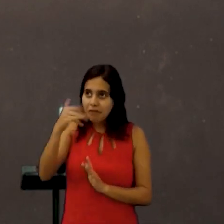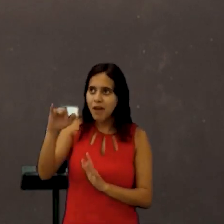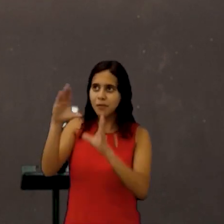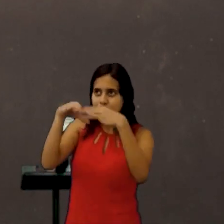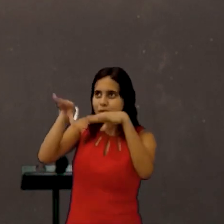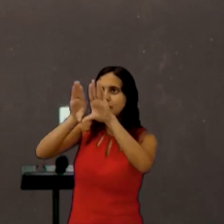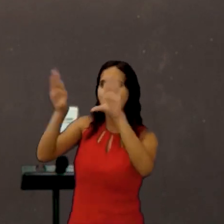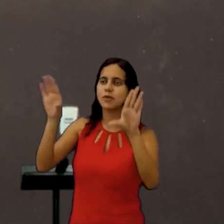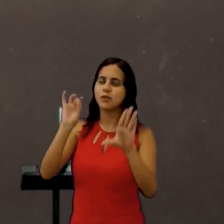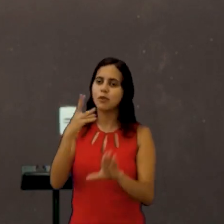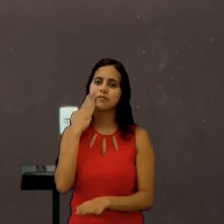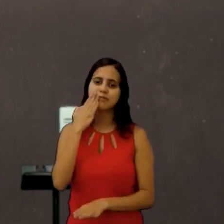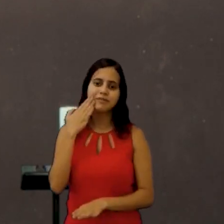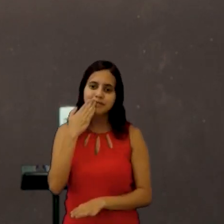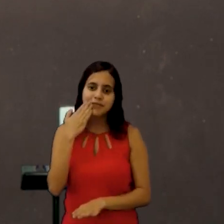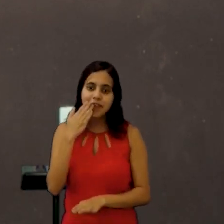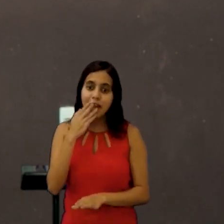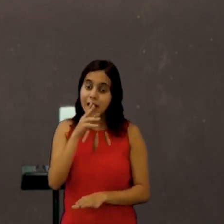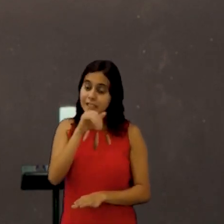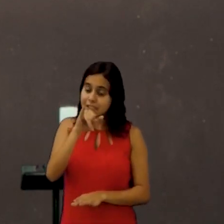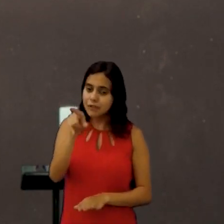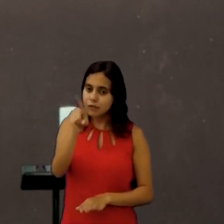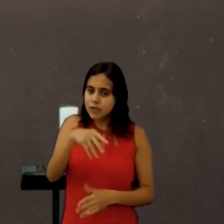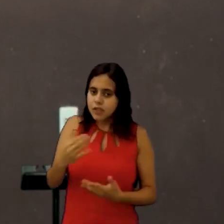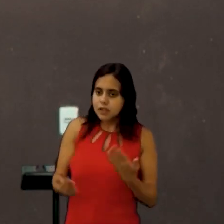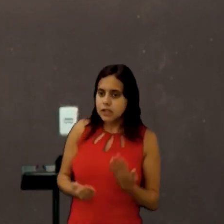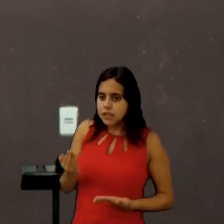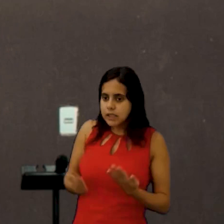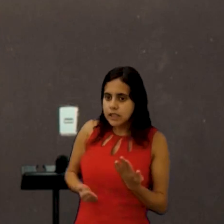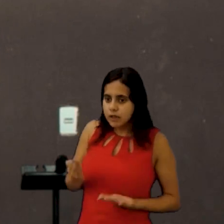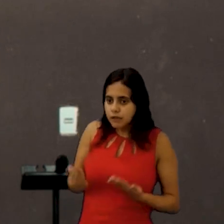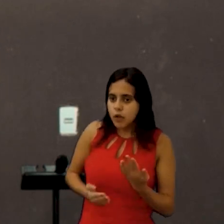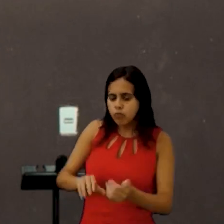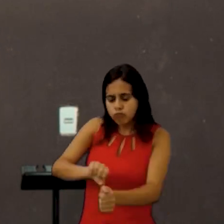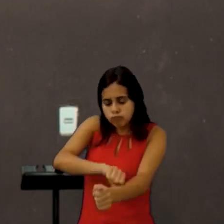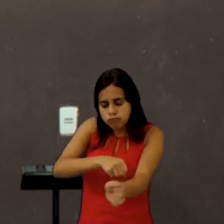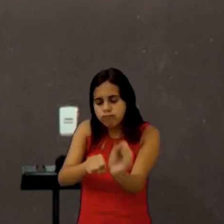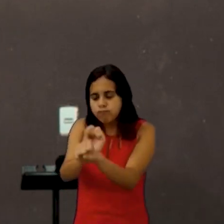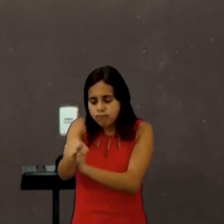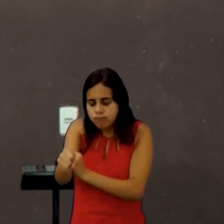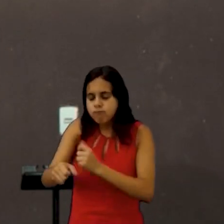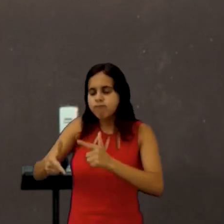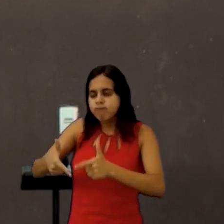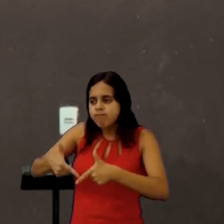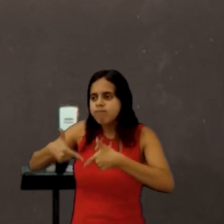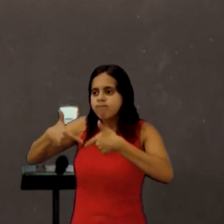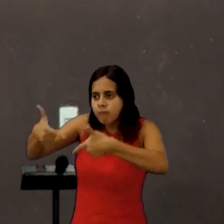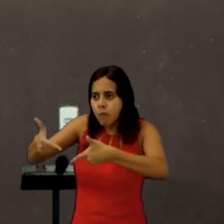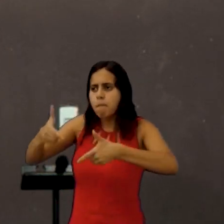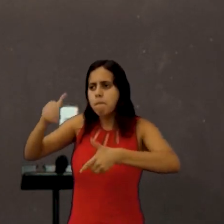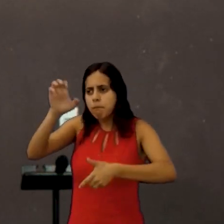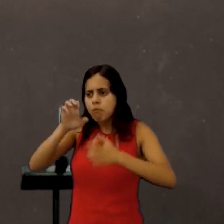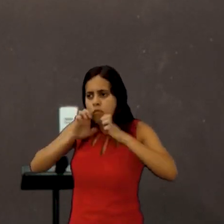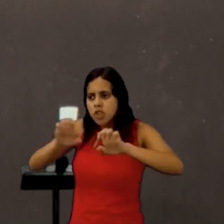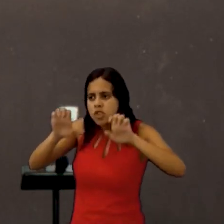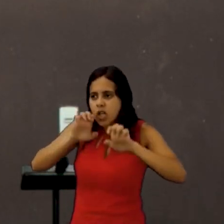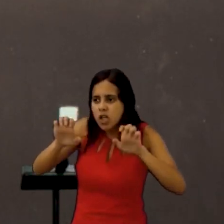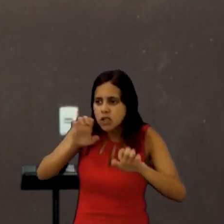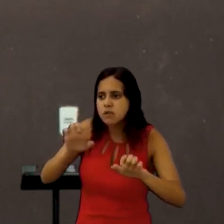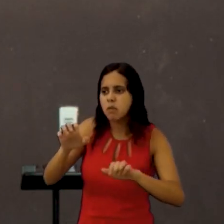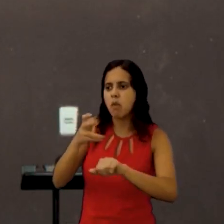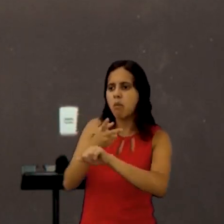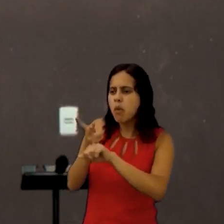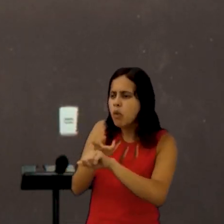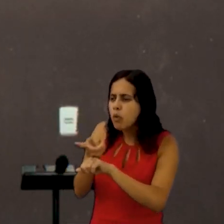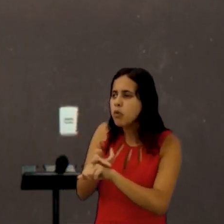céu. Agora, se você serviu ao Senhor, se esforçou, lutou pela obra, trabalhou, evangelizou, buscou ser